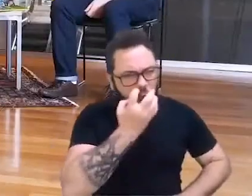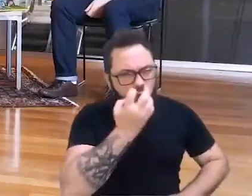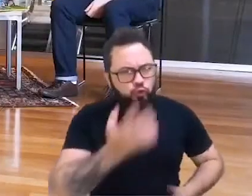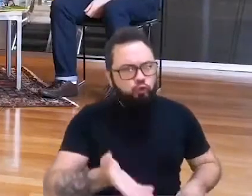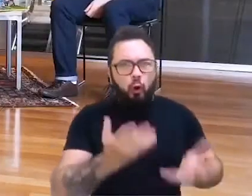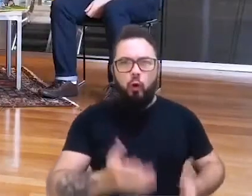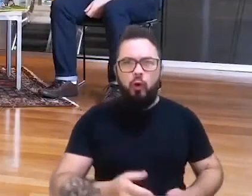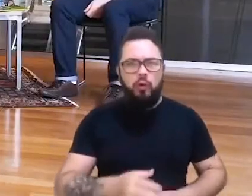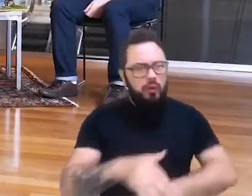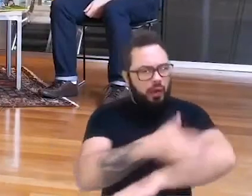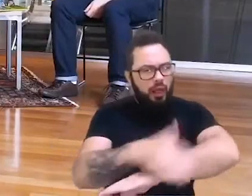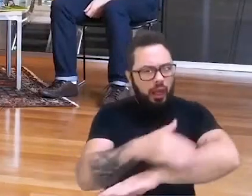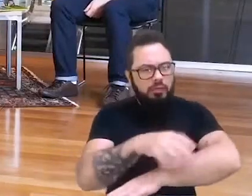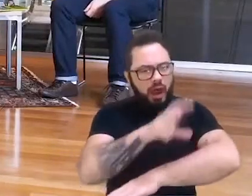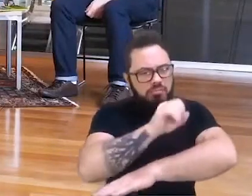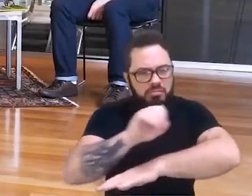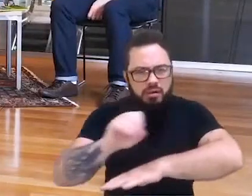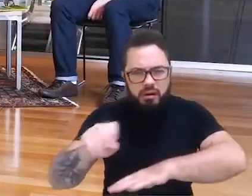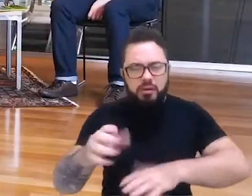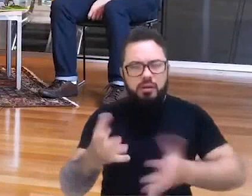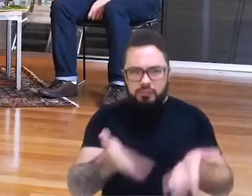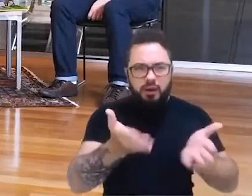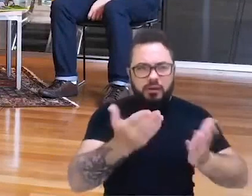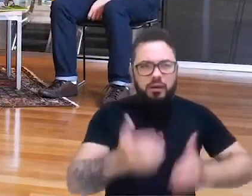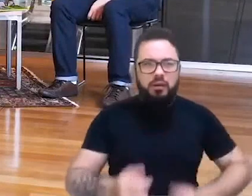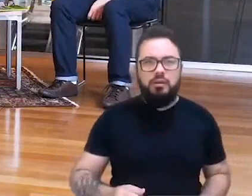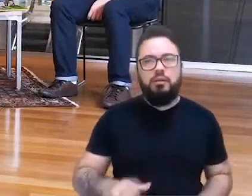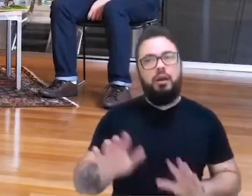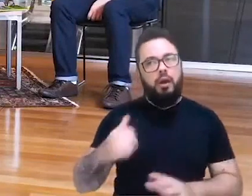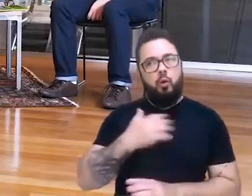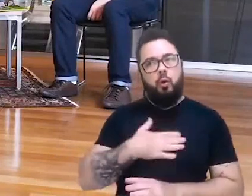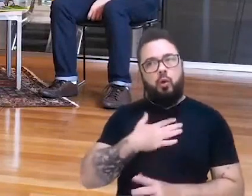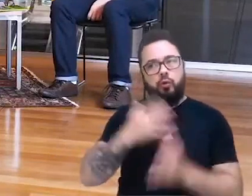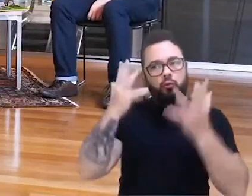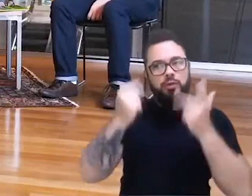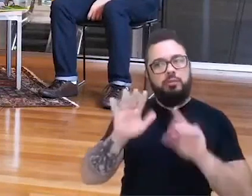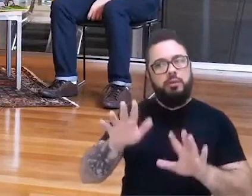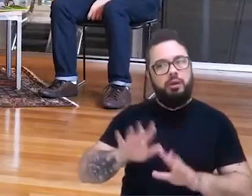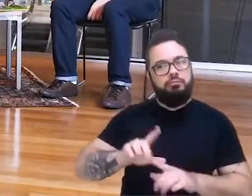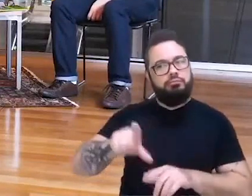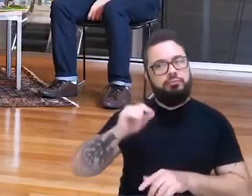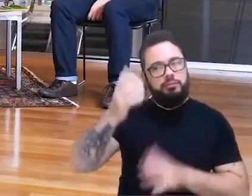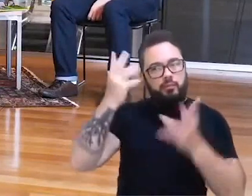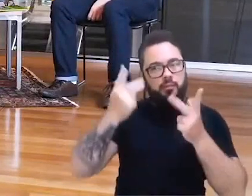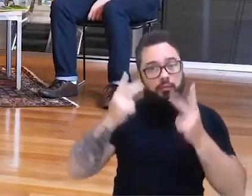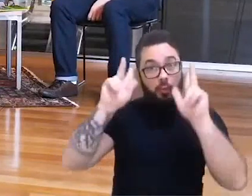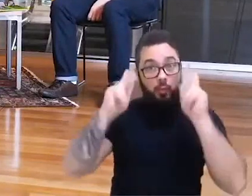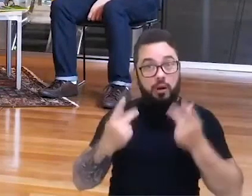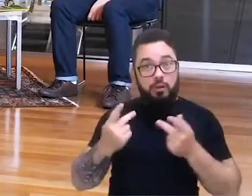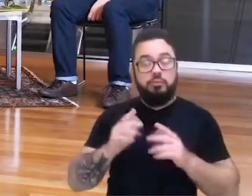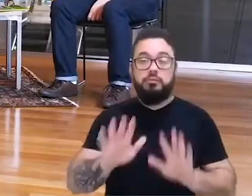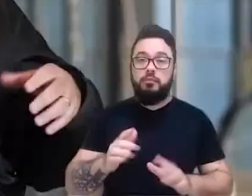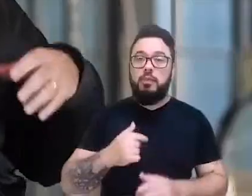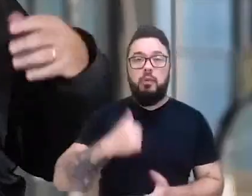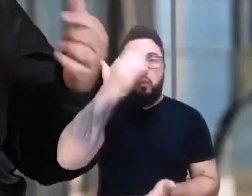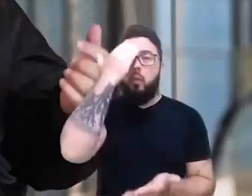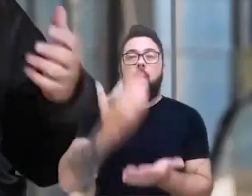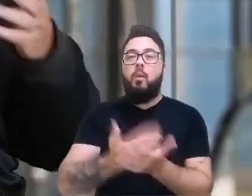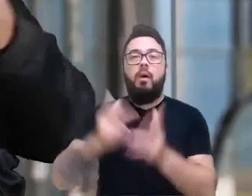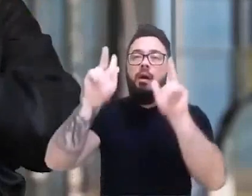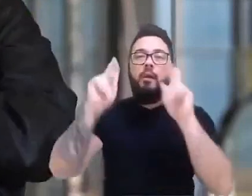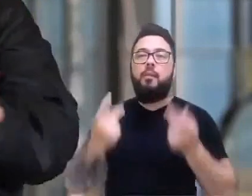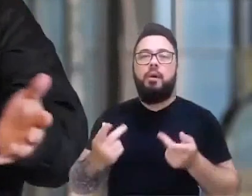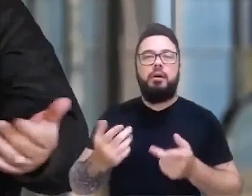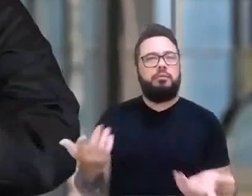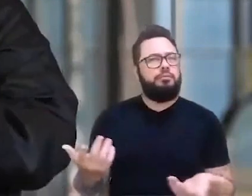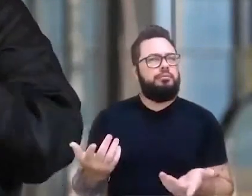Cheirando o acordo. outro dia inteiro na rua, que aí você vai ver se é bom. Gosto muito dos Né? Eu bichinhos, adoro mas animal gosto também. mais Mas de a pessoa gente. falar, eu dou valor, não confio no ser